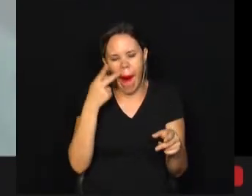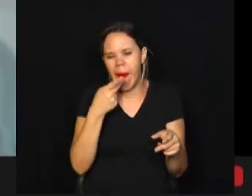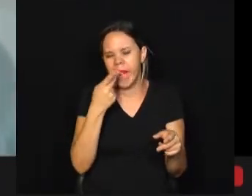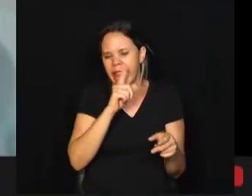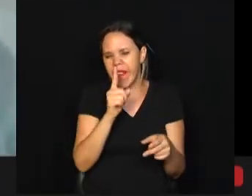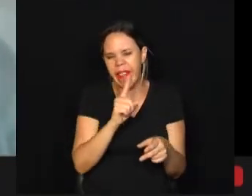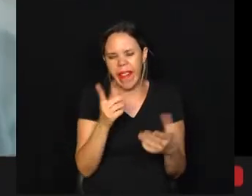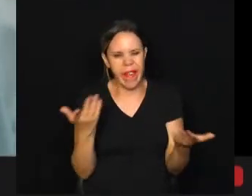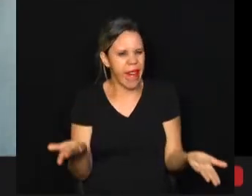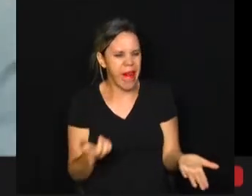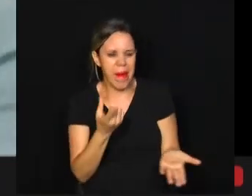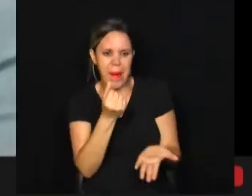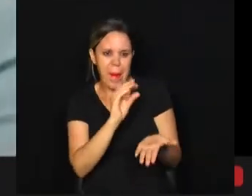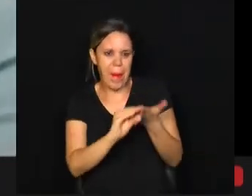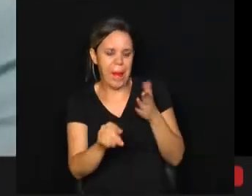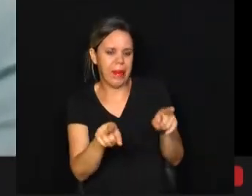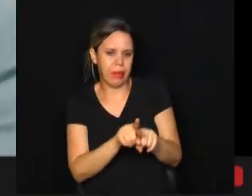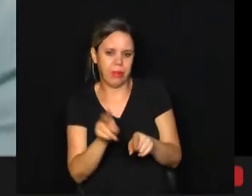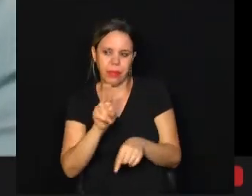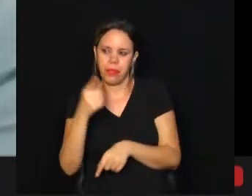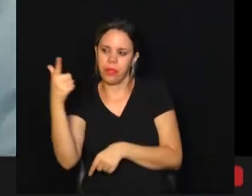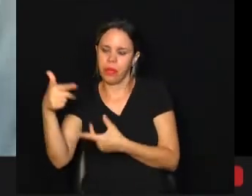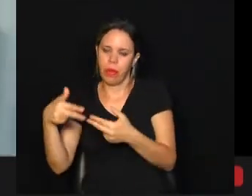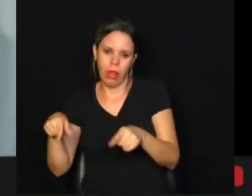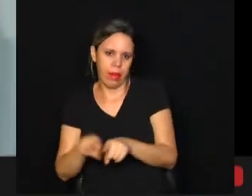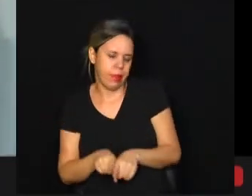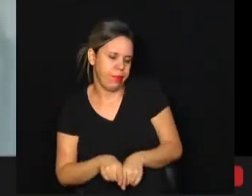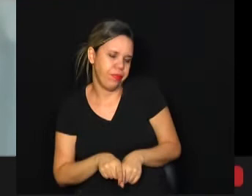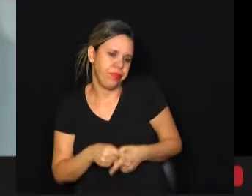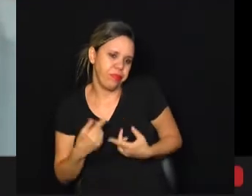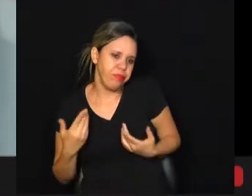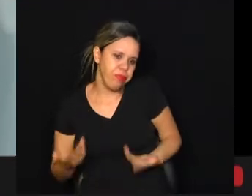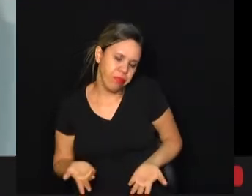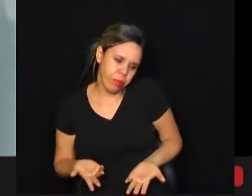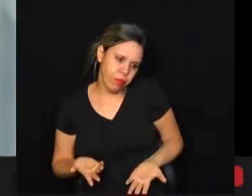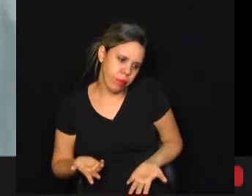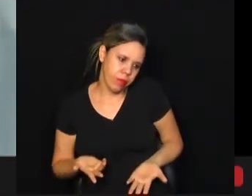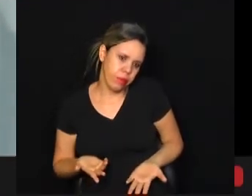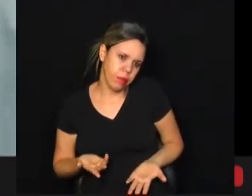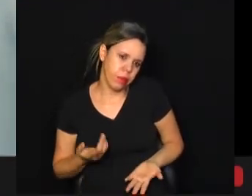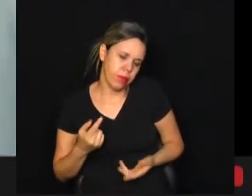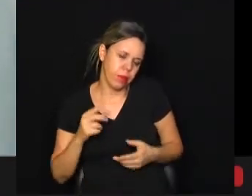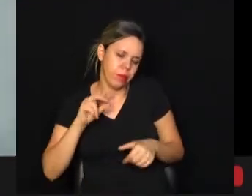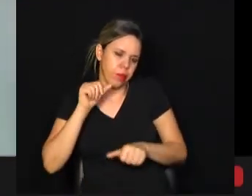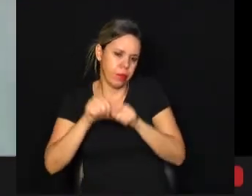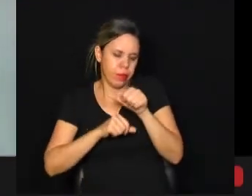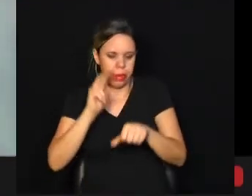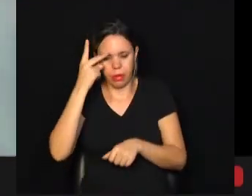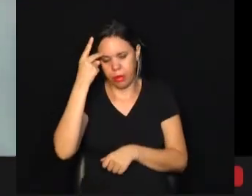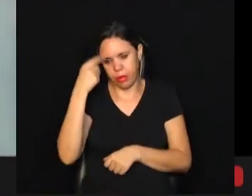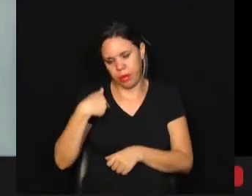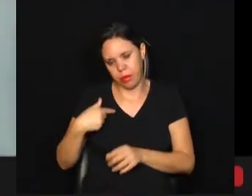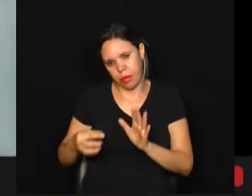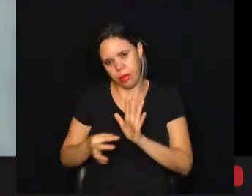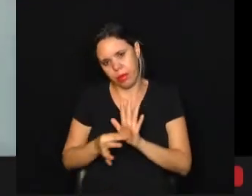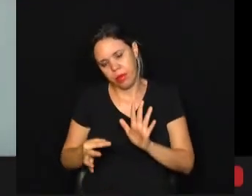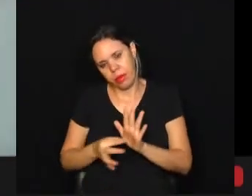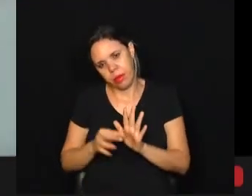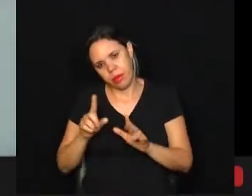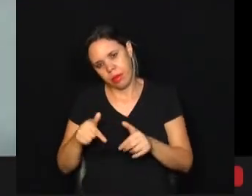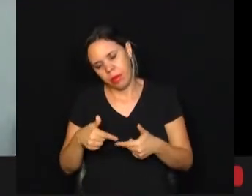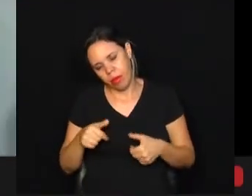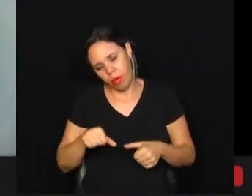né? Esse dinheiro talvez pudesse ser utilizado para outras coisas. A gente precisa desconstruir, na minha visão,